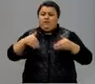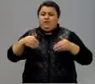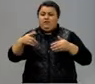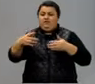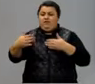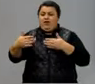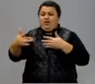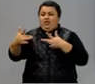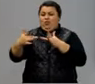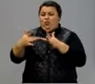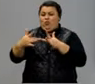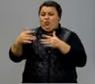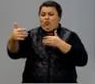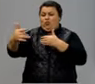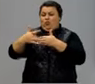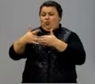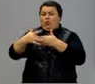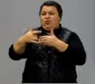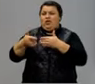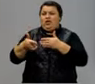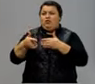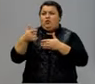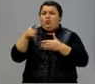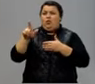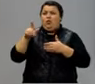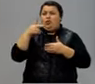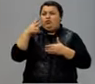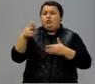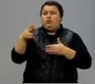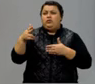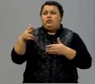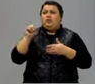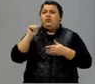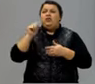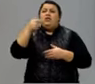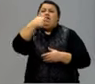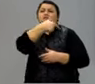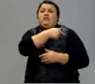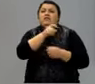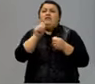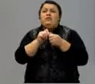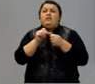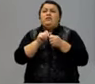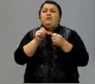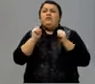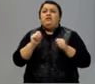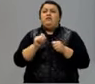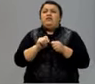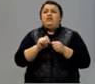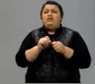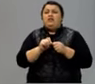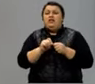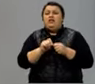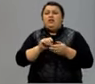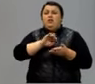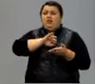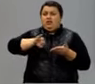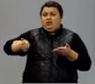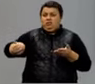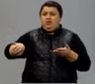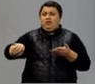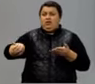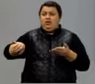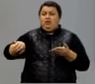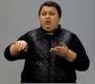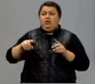como a questão A, né, e várias outras ali. O que a vacina, então, vai poder fazer? Eliminar o parasita, né, o